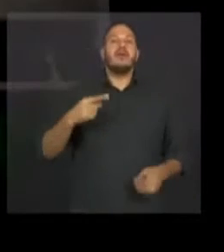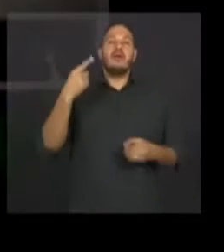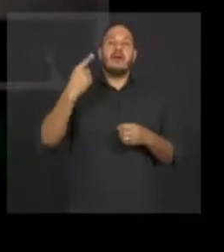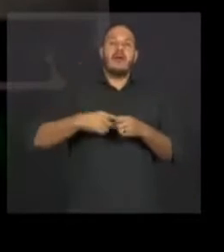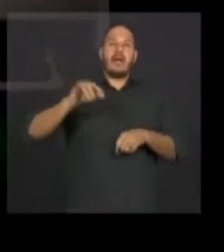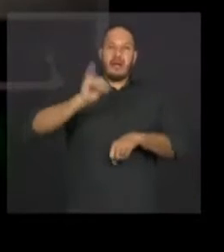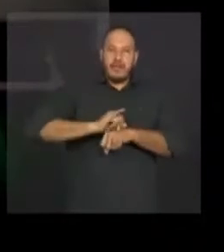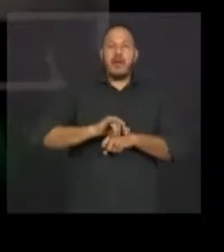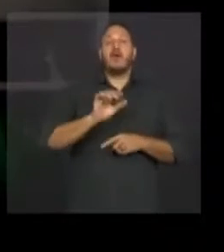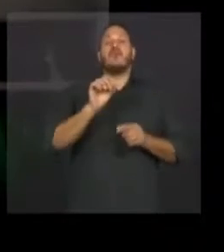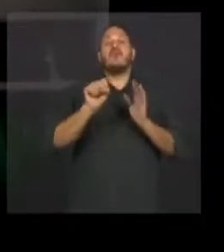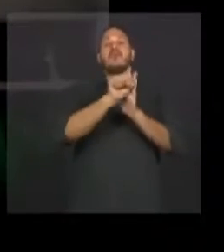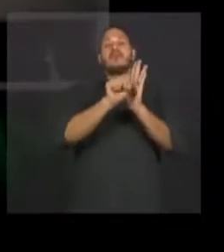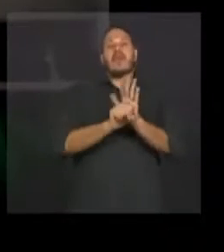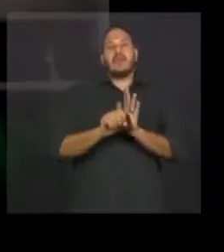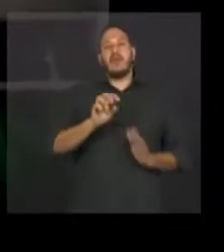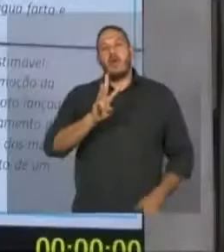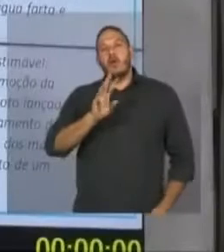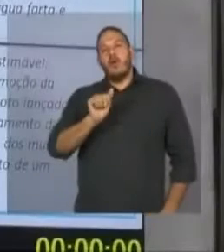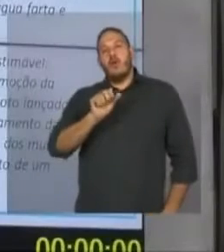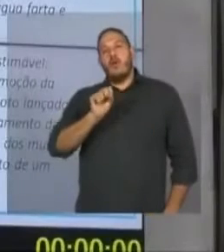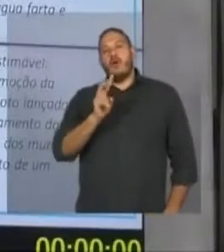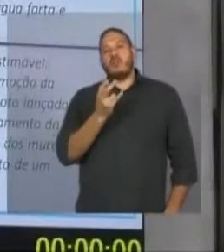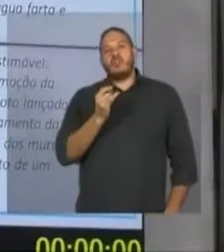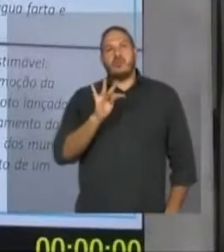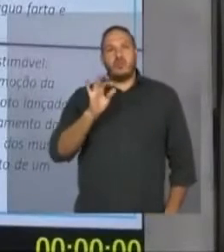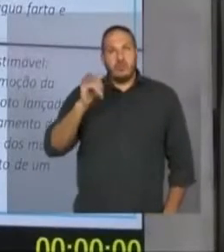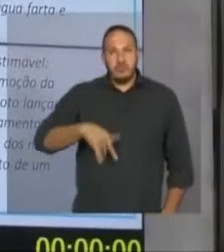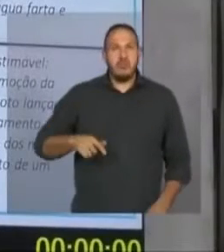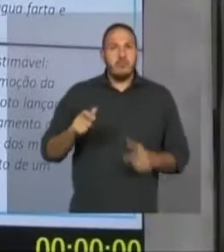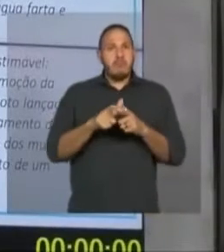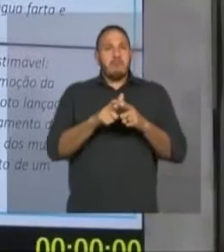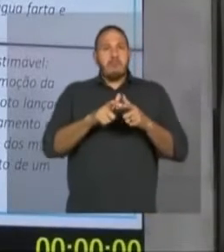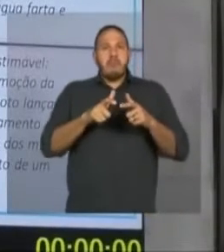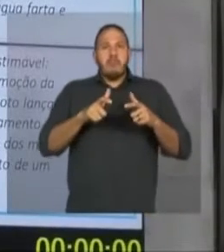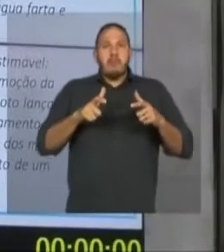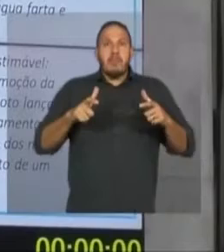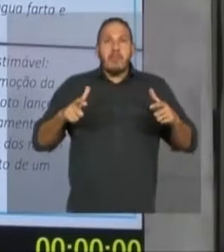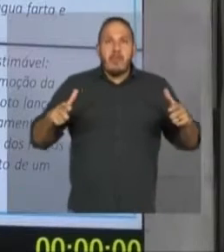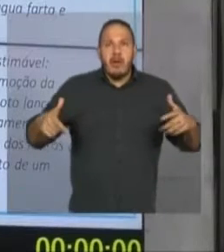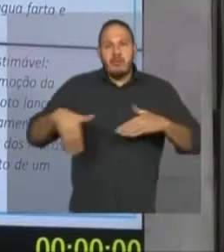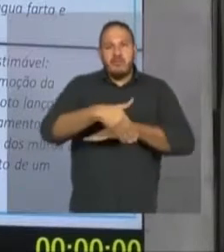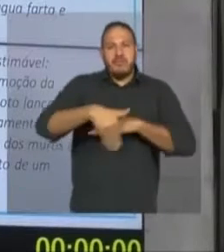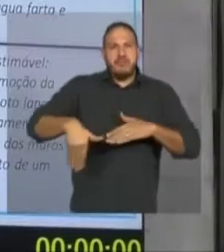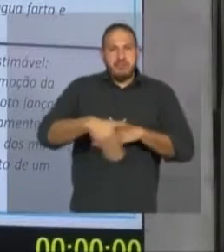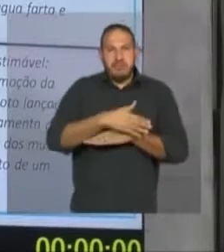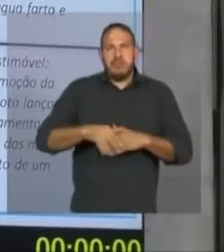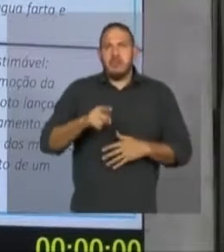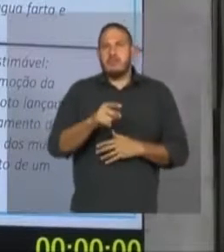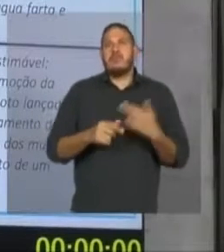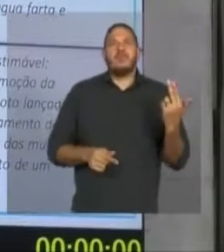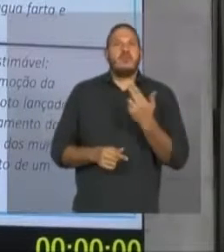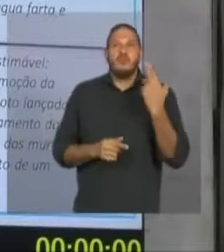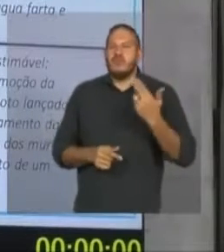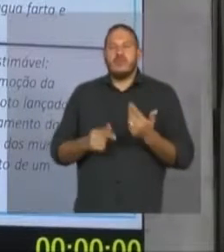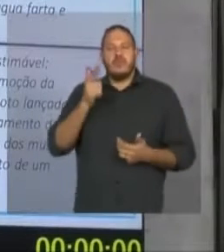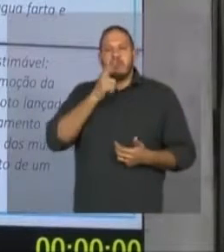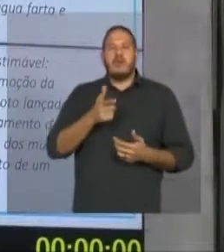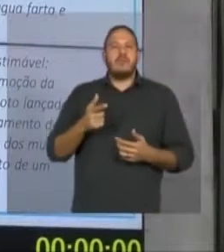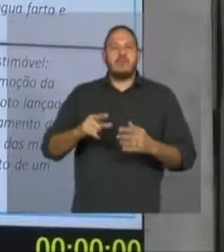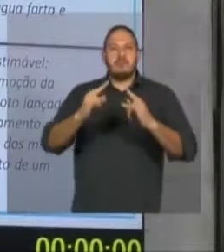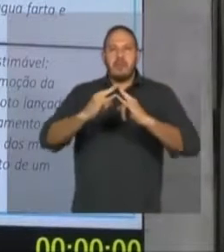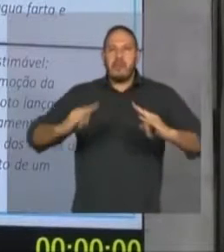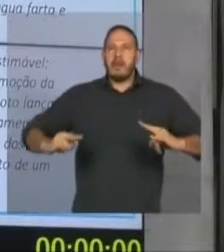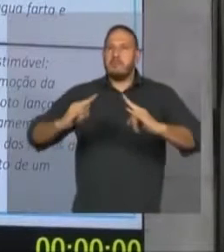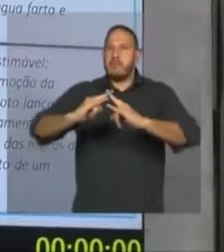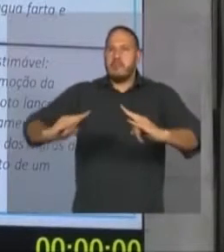de 2018, com a sua população em situação de rua multiplicada por 10, e não podia, assim, barracas por